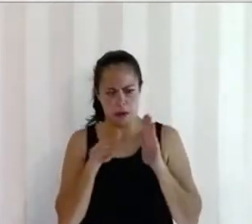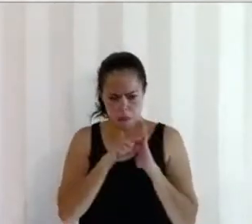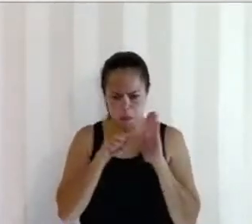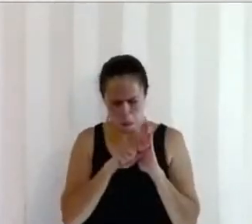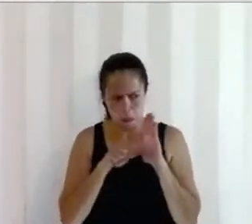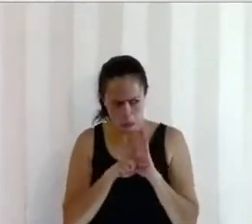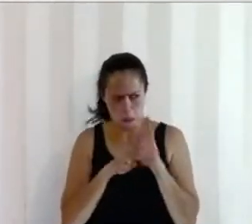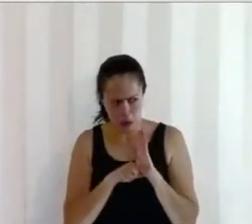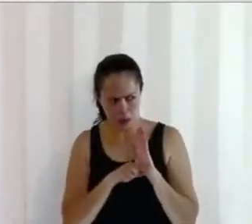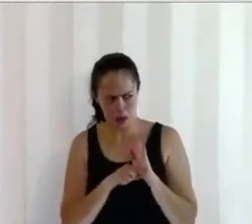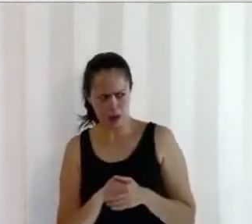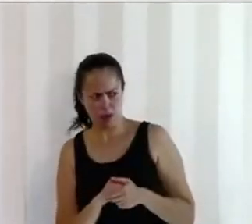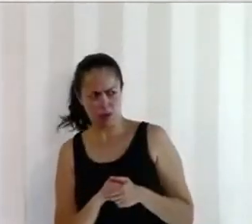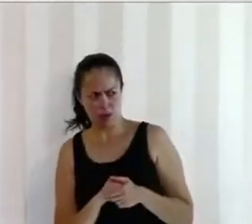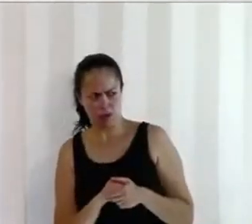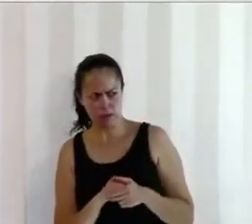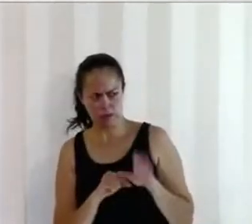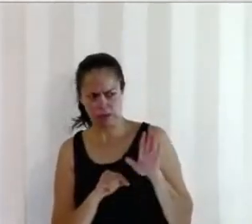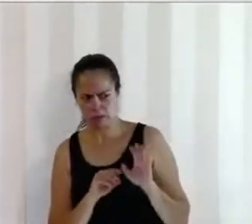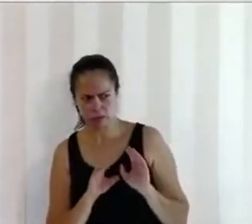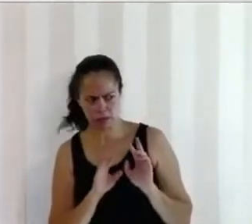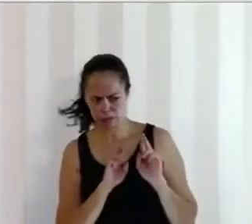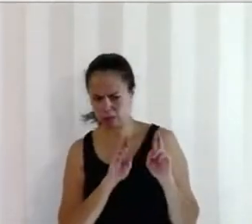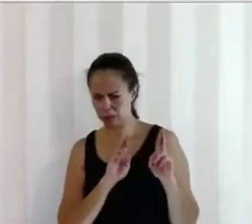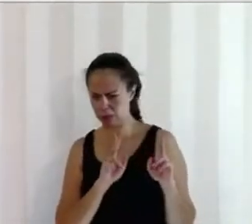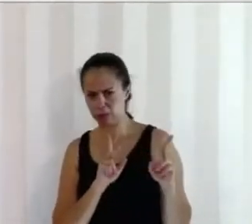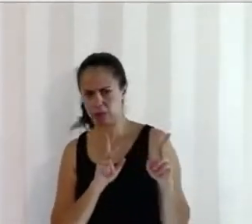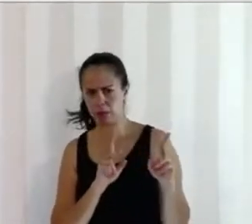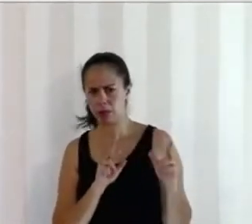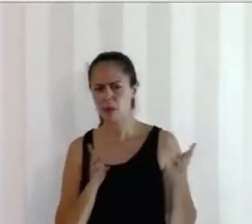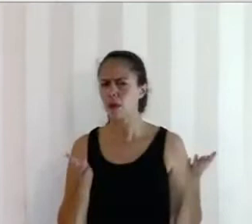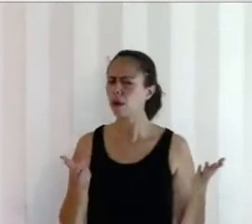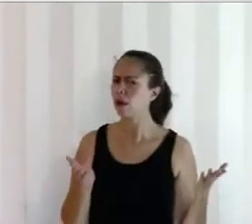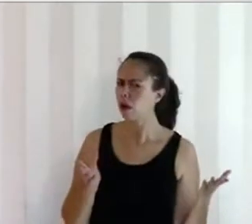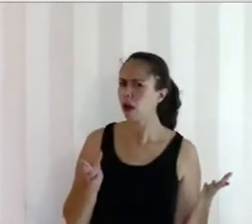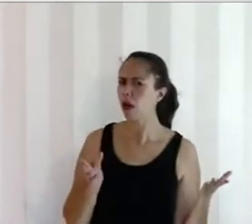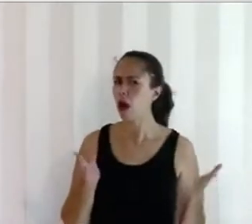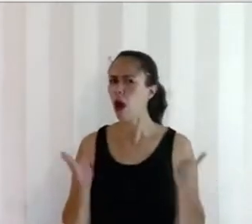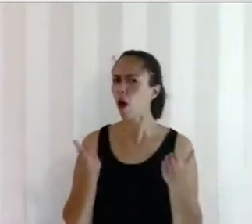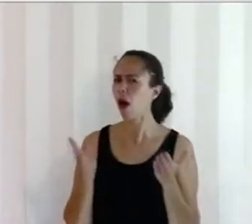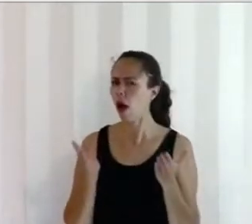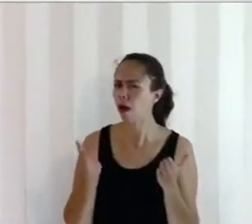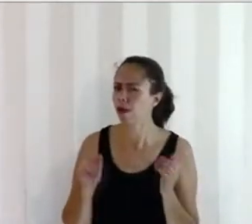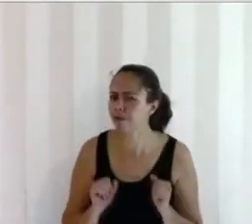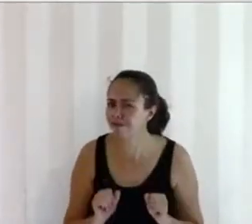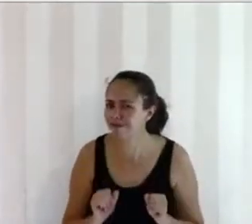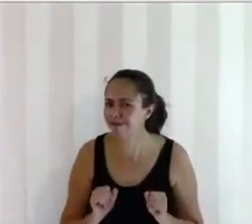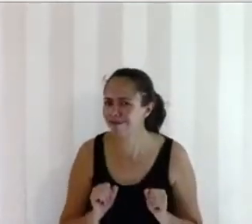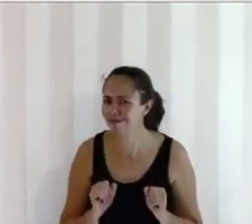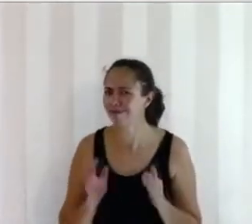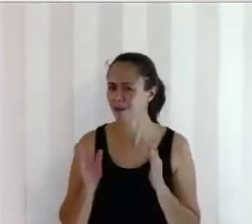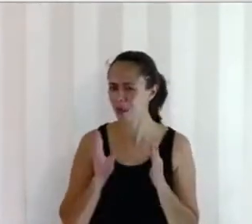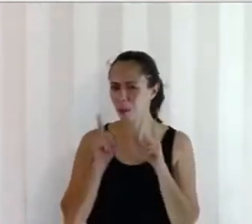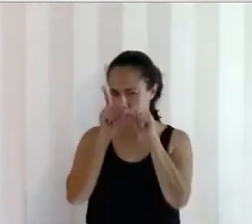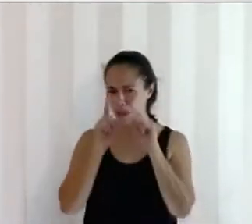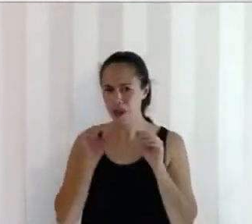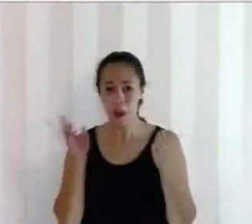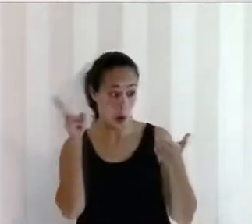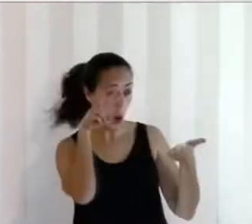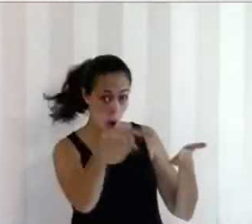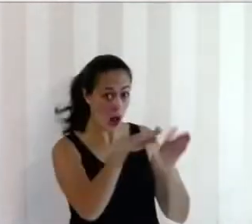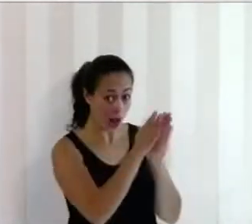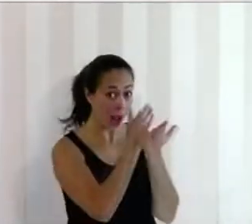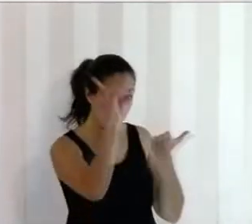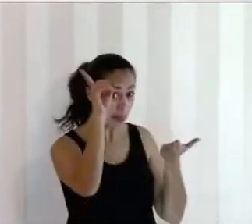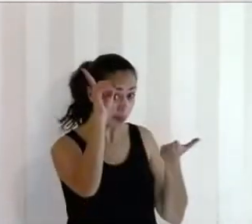Vamos para o que era lei para Jesus? À luz aqui do texto, porque o texto é tão magnífico. Jesus diz, olha, eu não